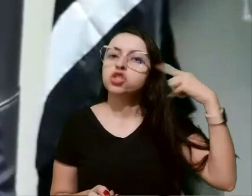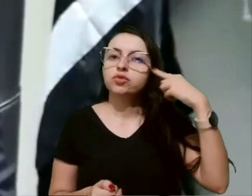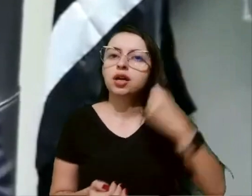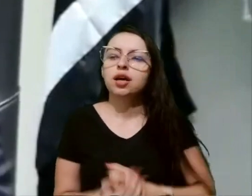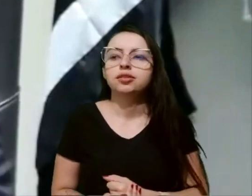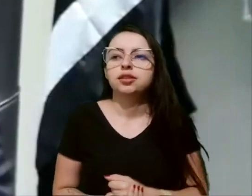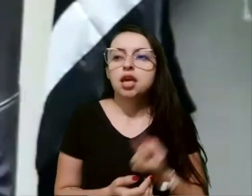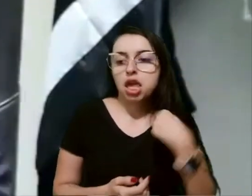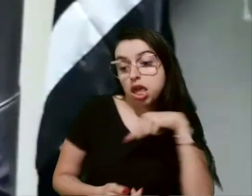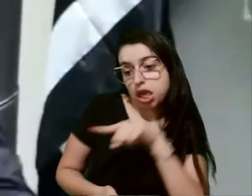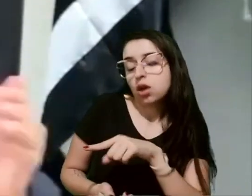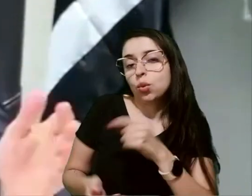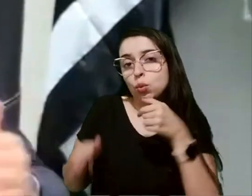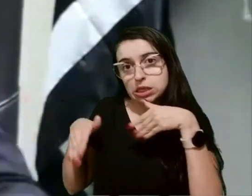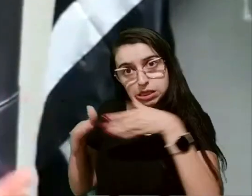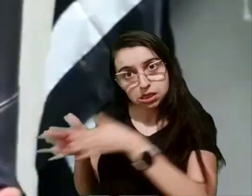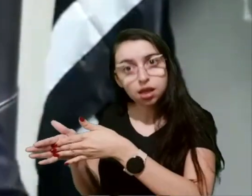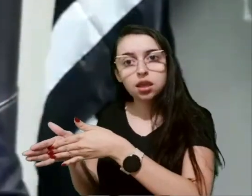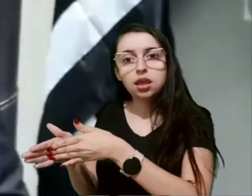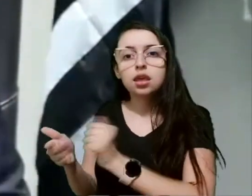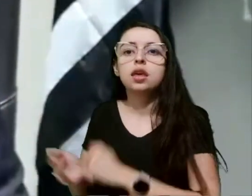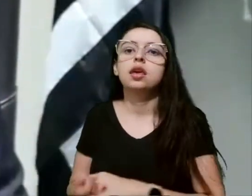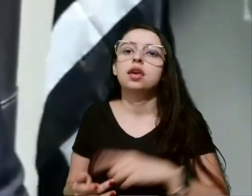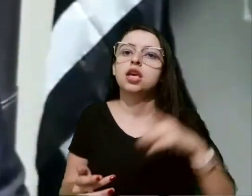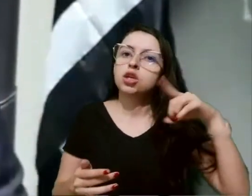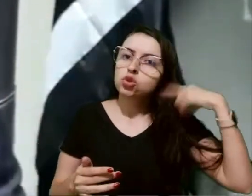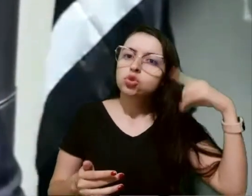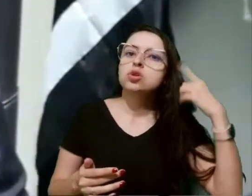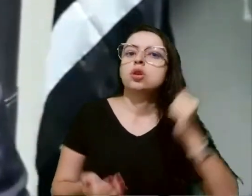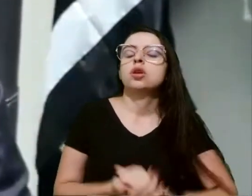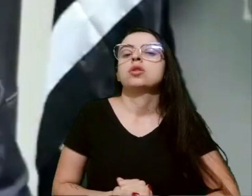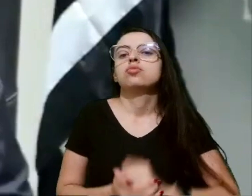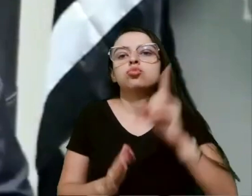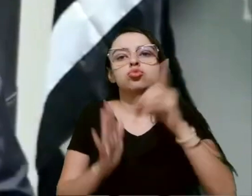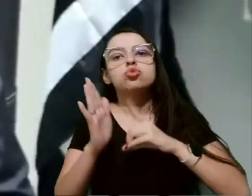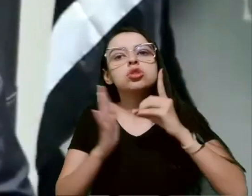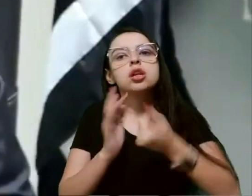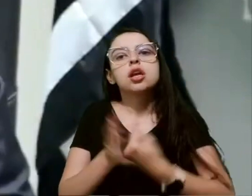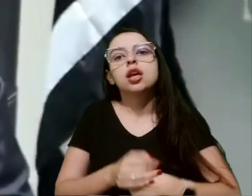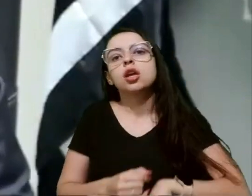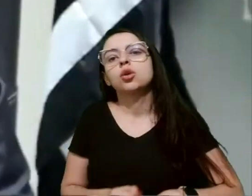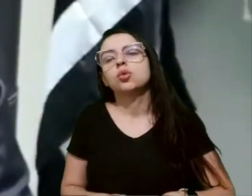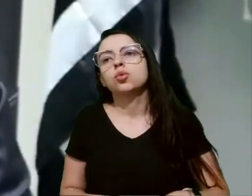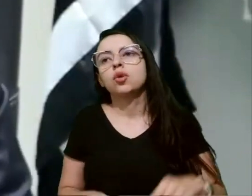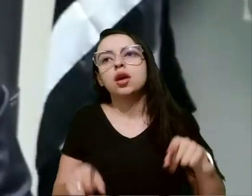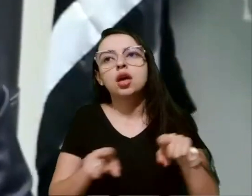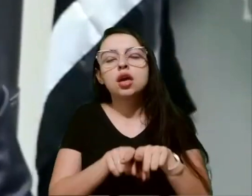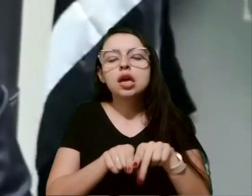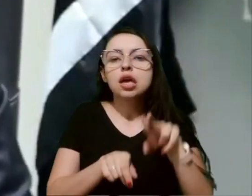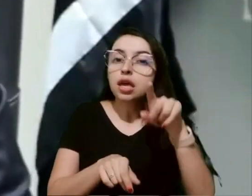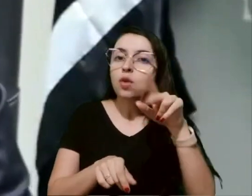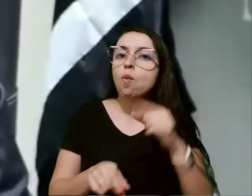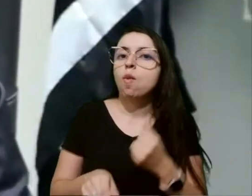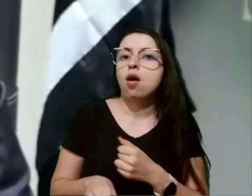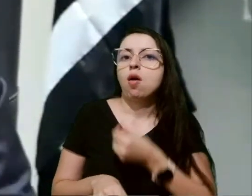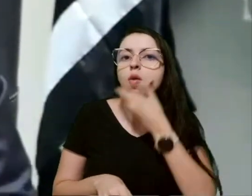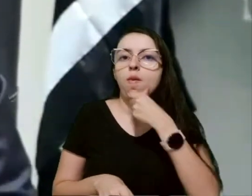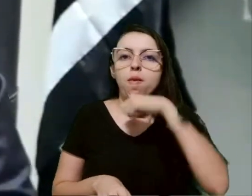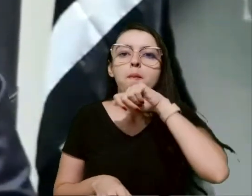de prestar um outro vestibular que não fosse direito, por conta do meu pai. E aí eu prestei direito, fui à